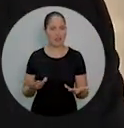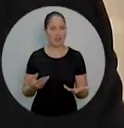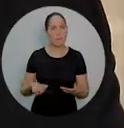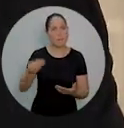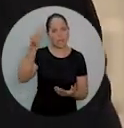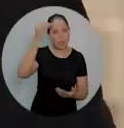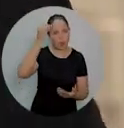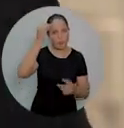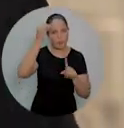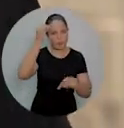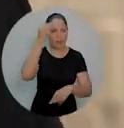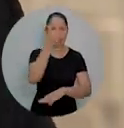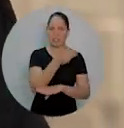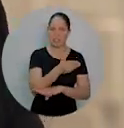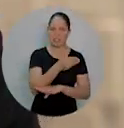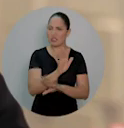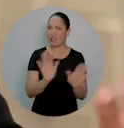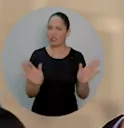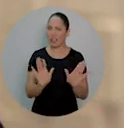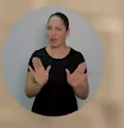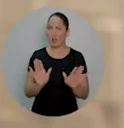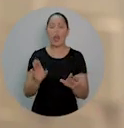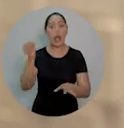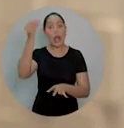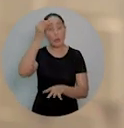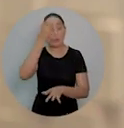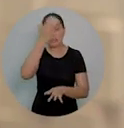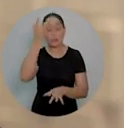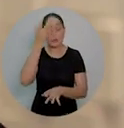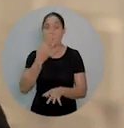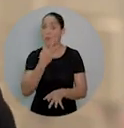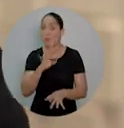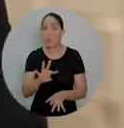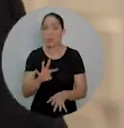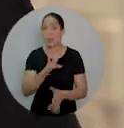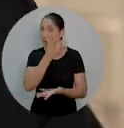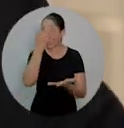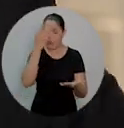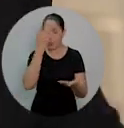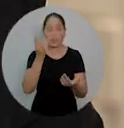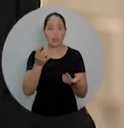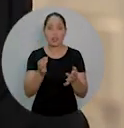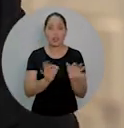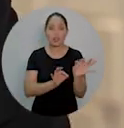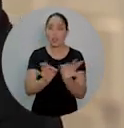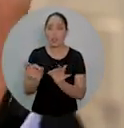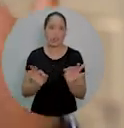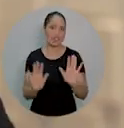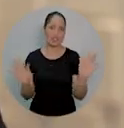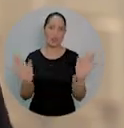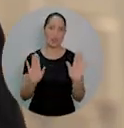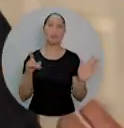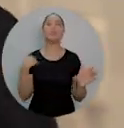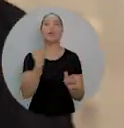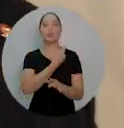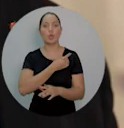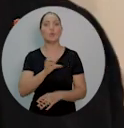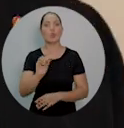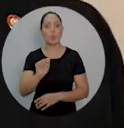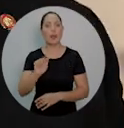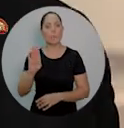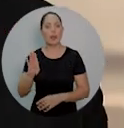do taxista? Talvez não. A culpa é do desconhecido. As pessoas não estavam preparadas para aquilo. E a nossa intenção lá na